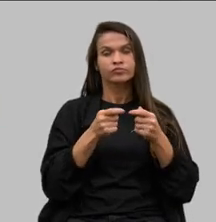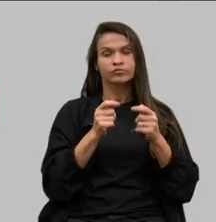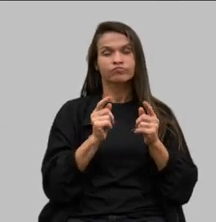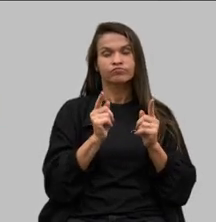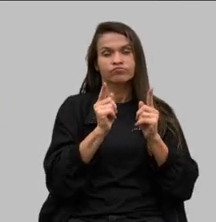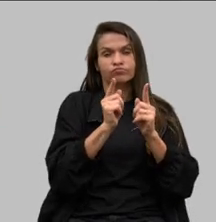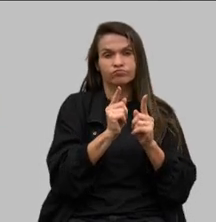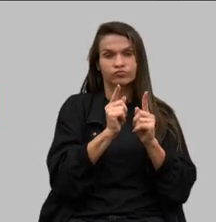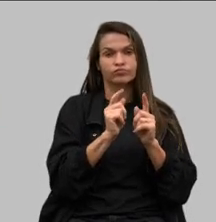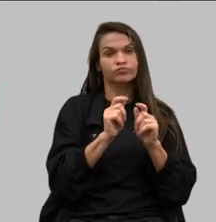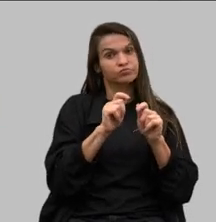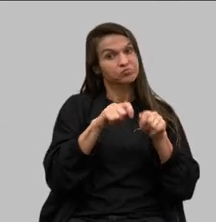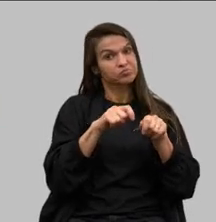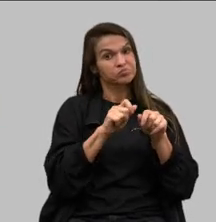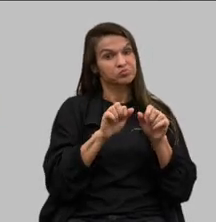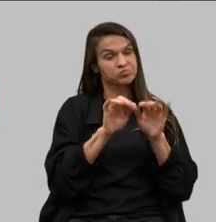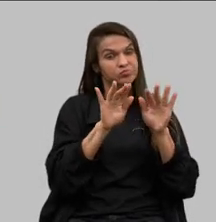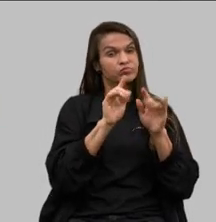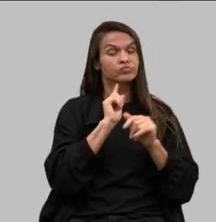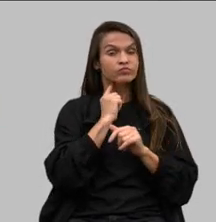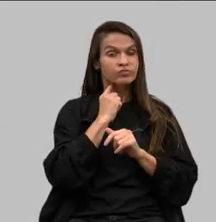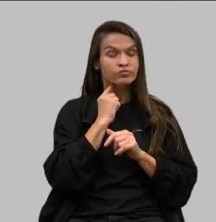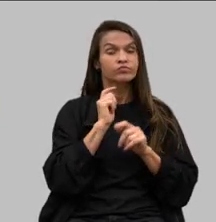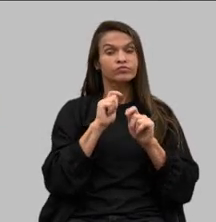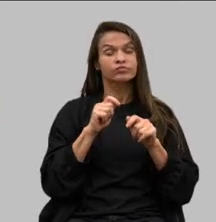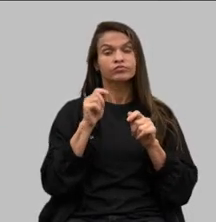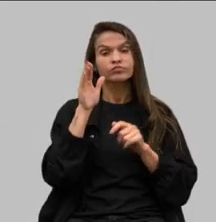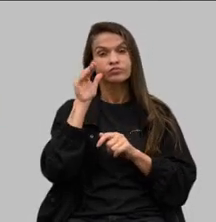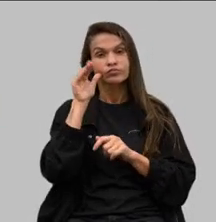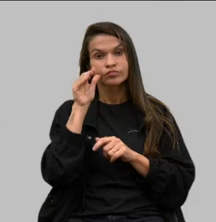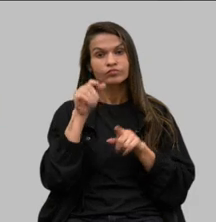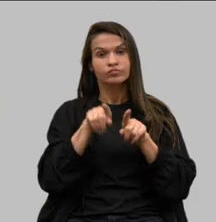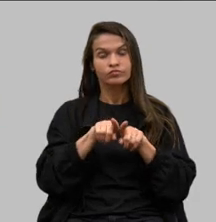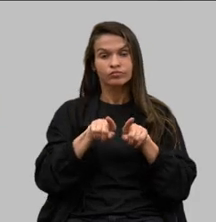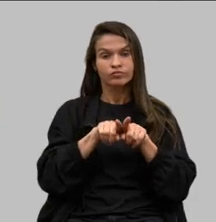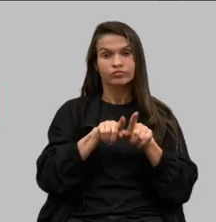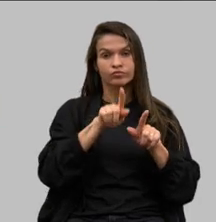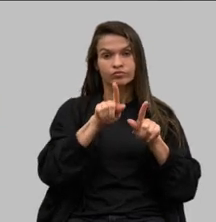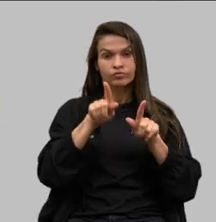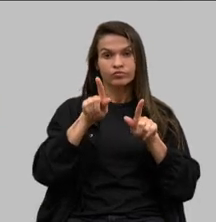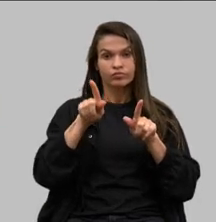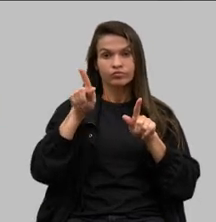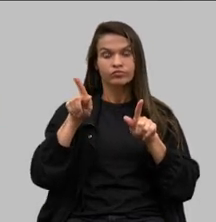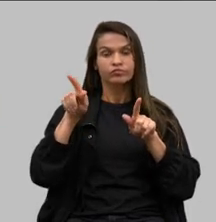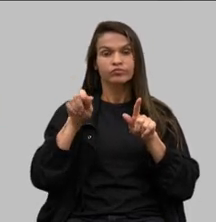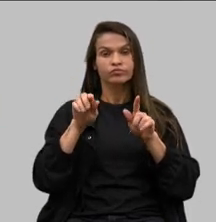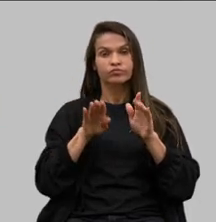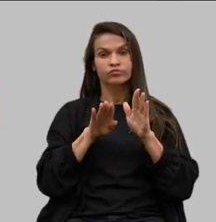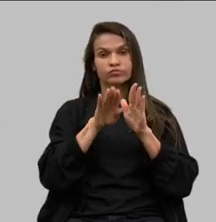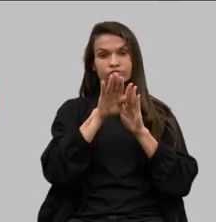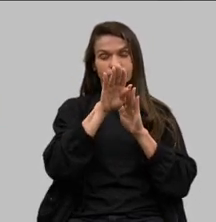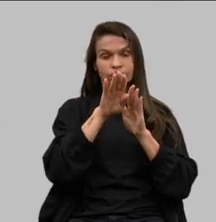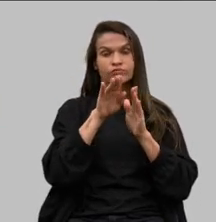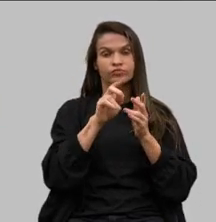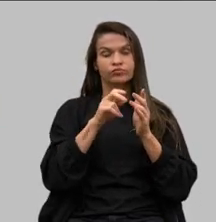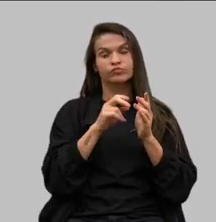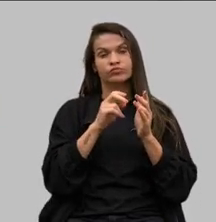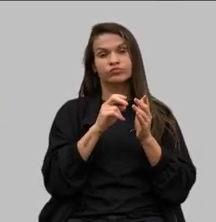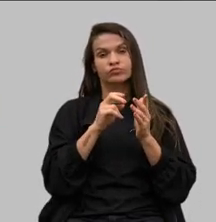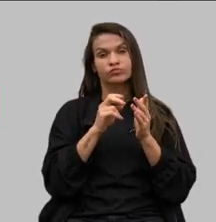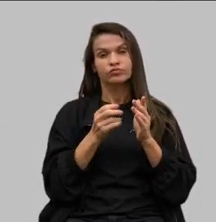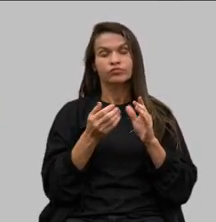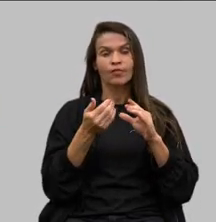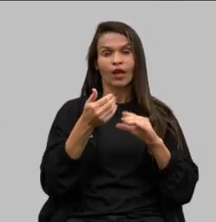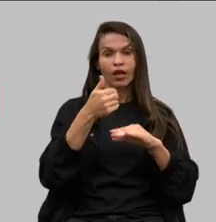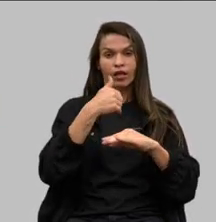potencial poluidor a gente também pode observar por esse gráfico um equacionamento entre entradas e saídas Ou seja